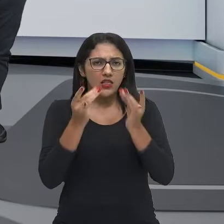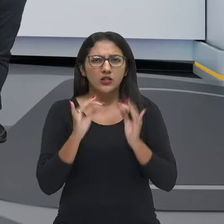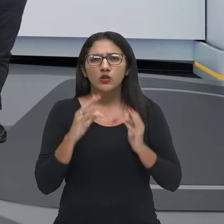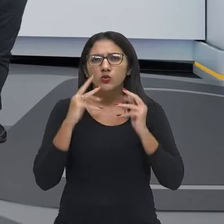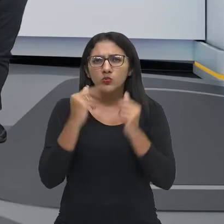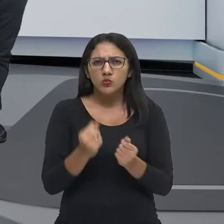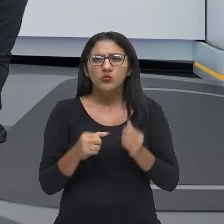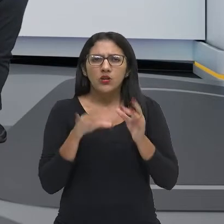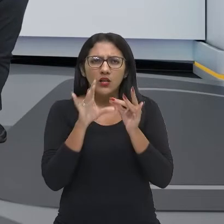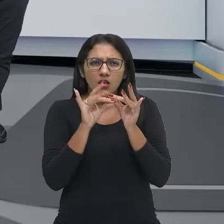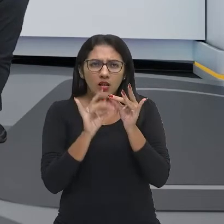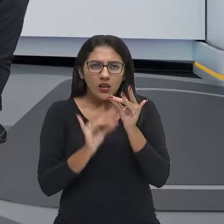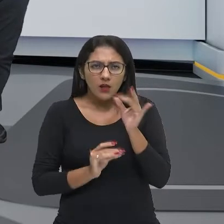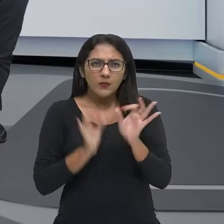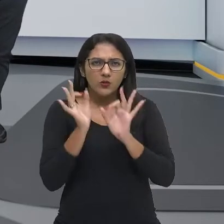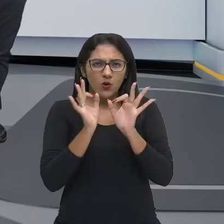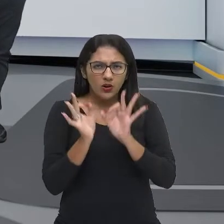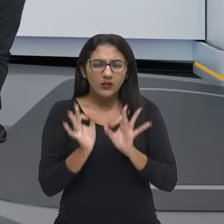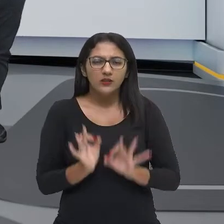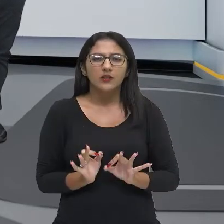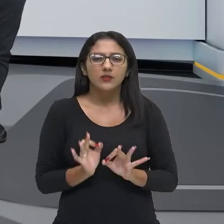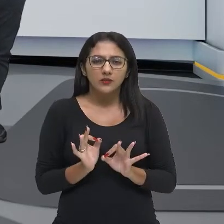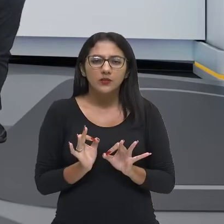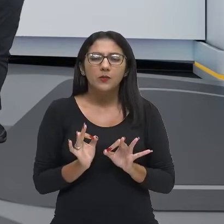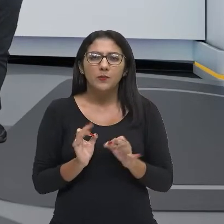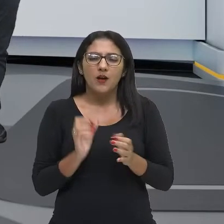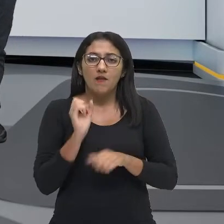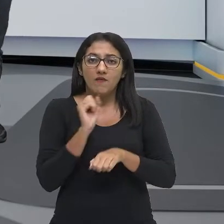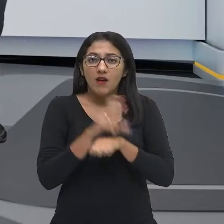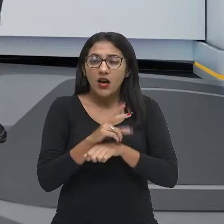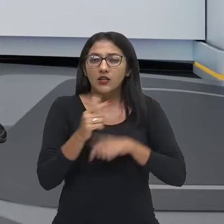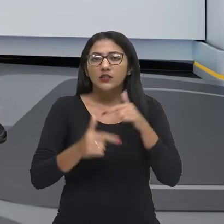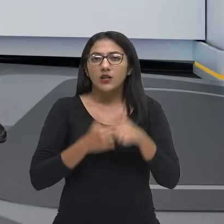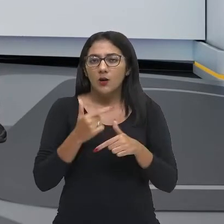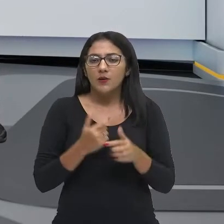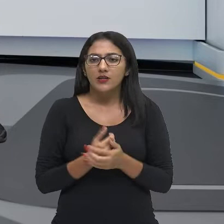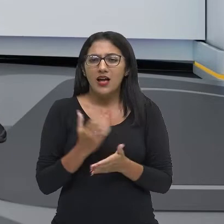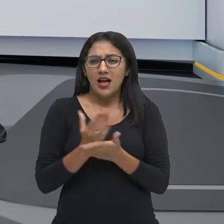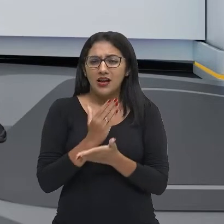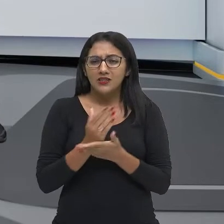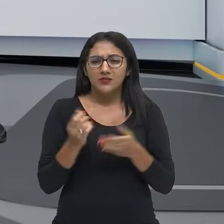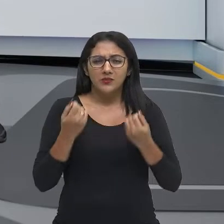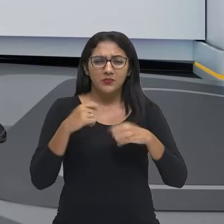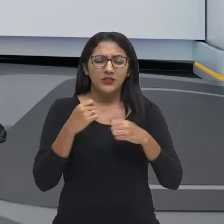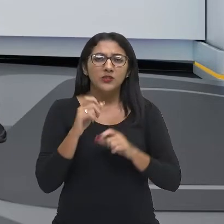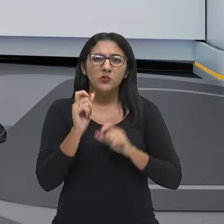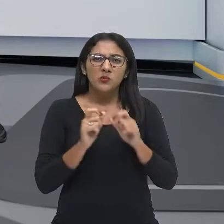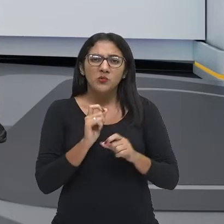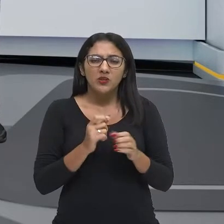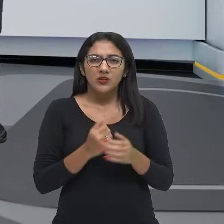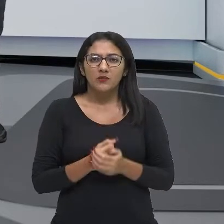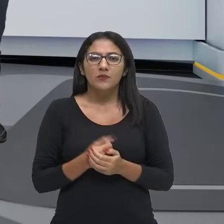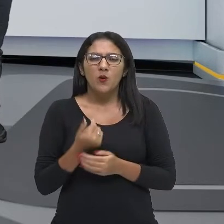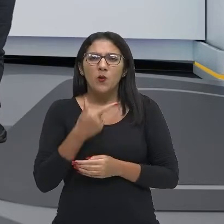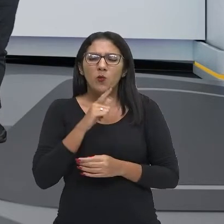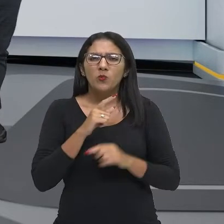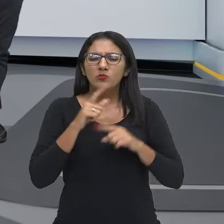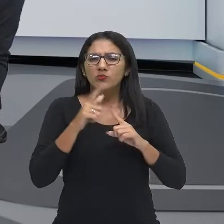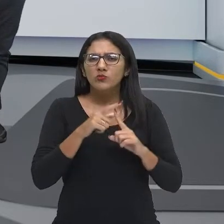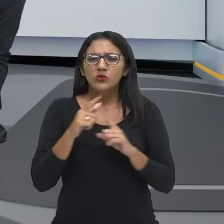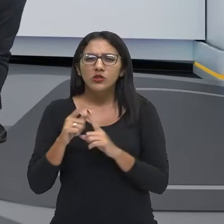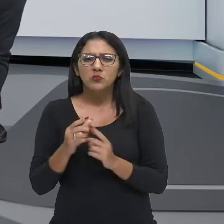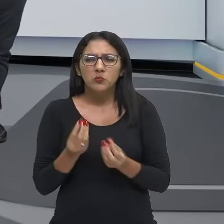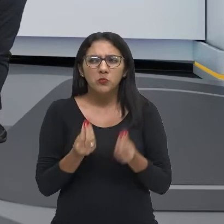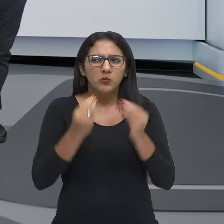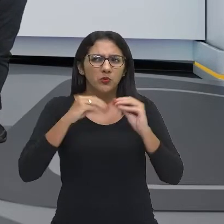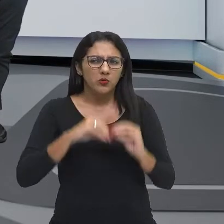na descrição da vaga de emprego. Muitas vezes é necessário algum código de referência de vaga no assunto do e-mail